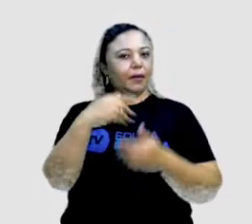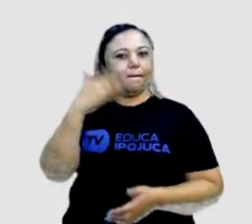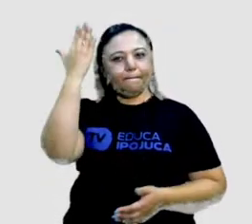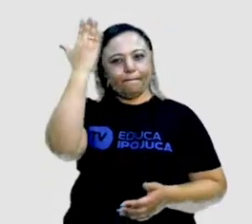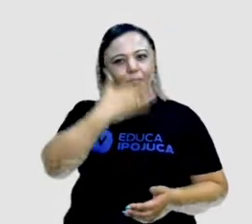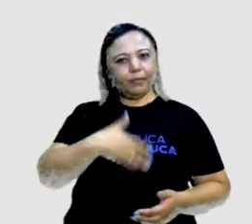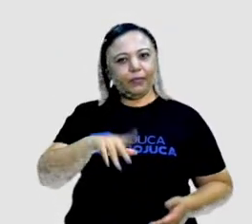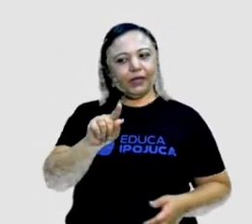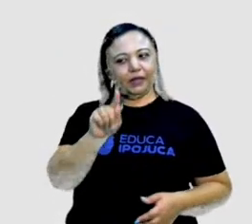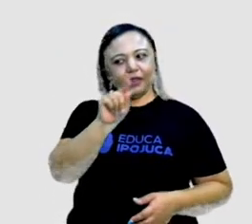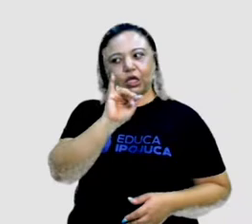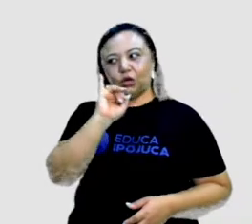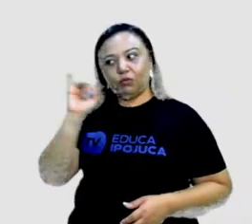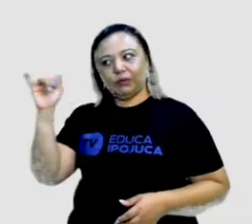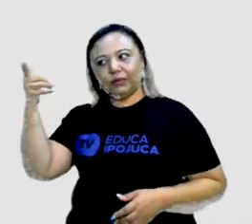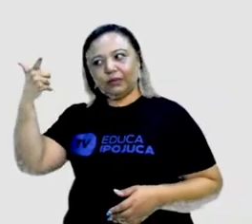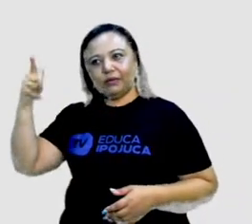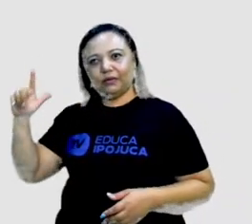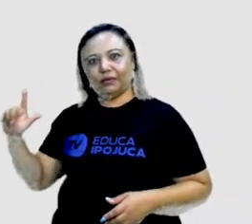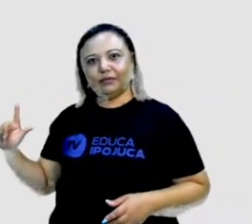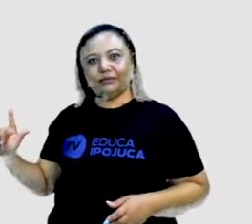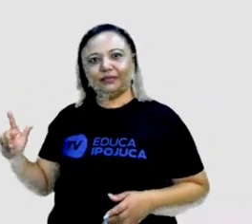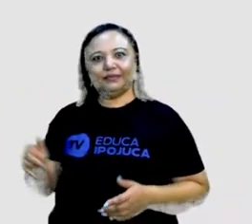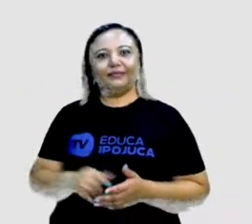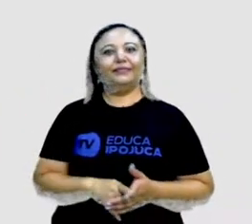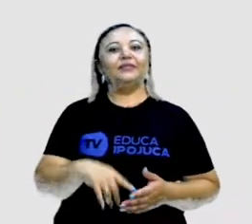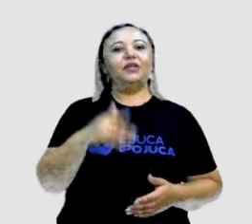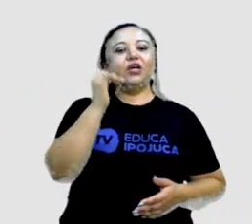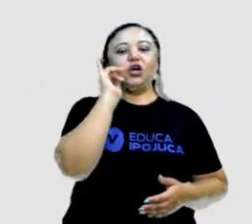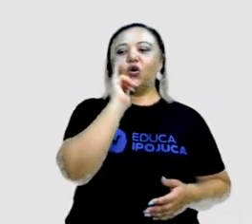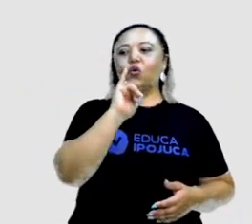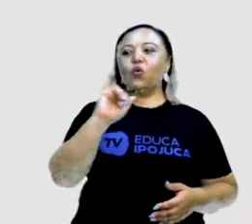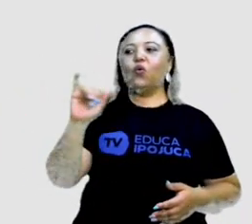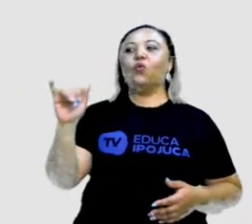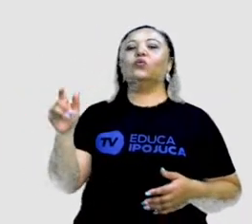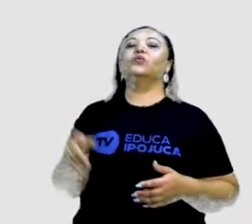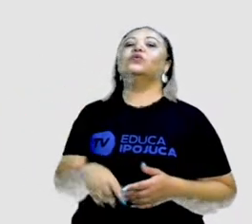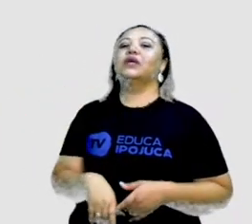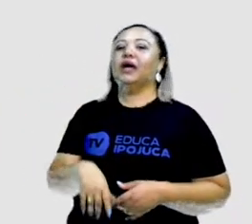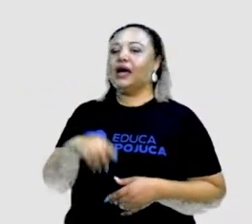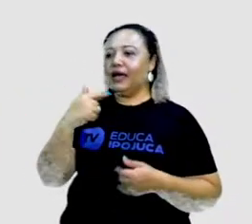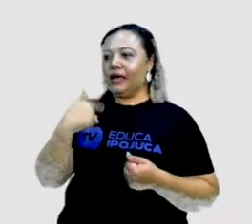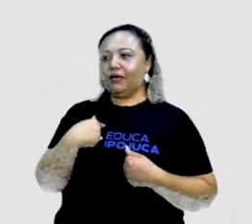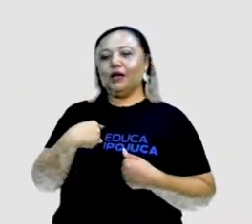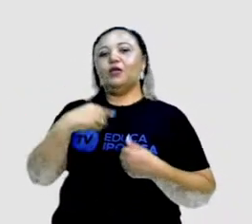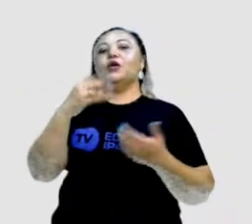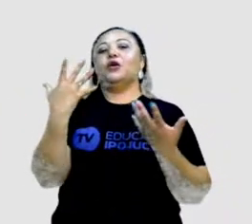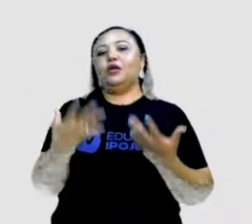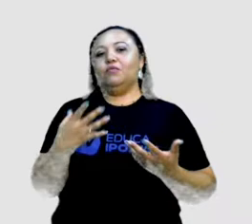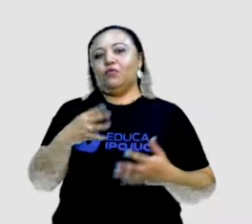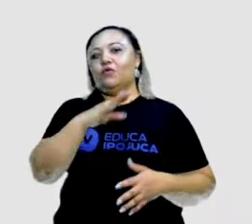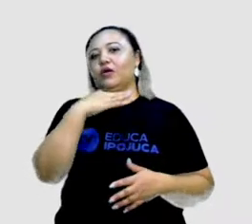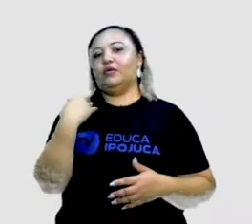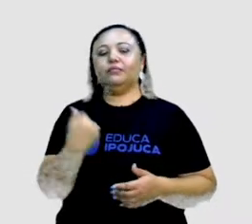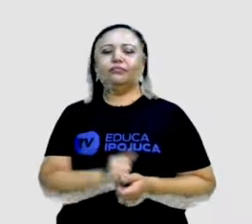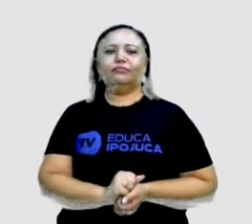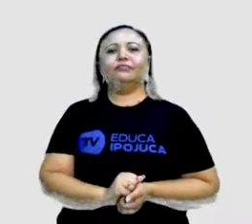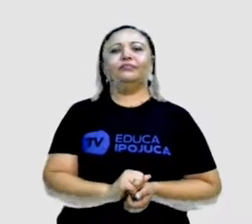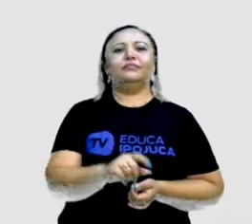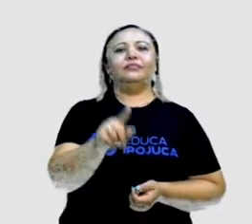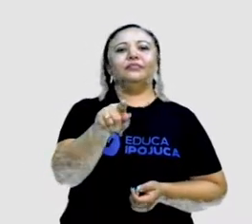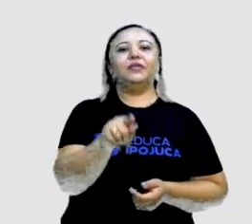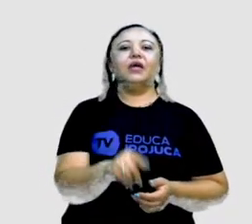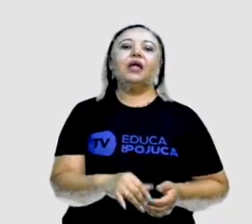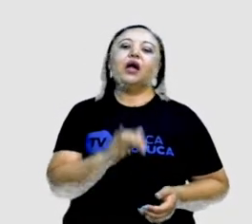mais ninguém? Prometo, juro que não conto. Se eu contar, quero morrer sequinha na mesma hora. Não precisa exagerar. O